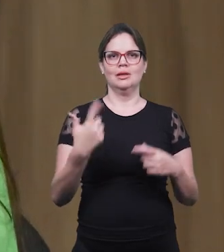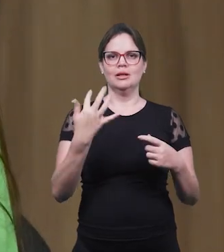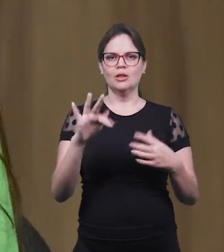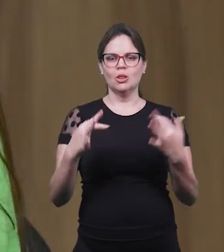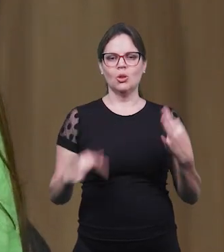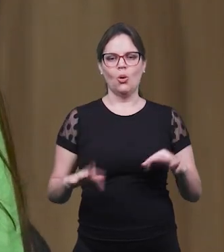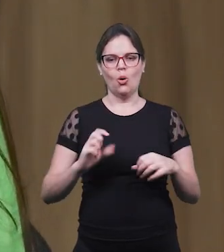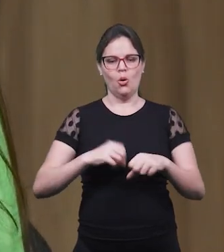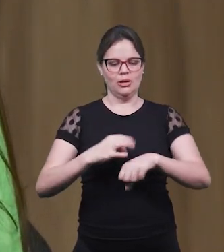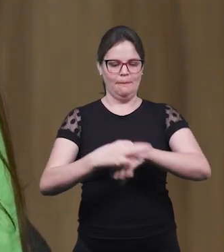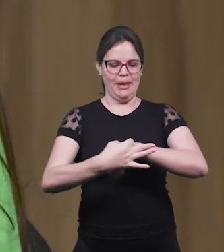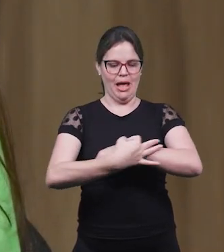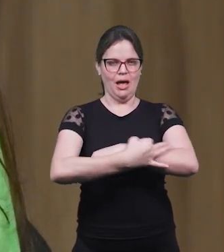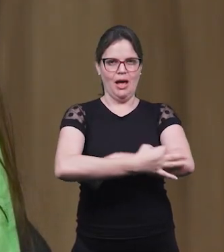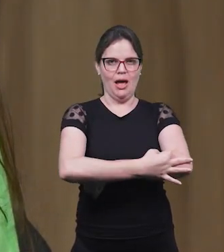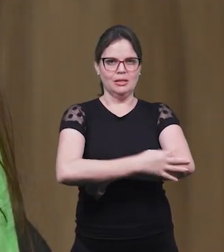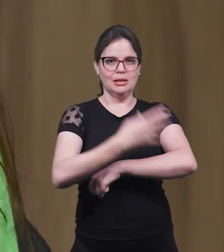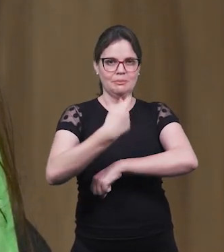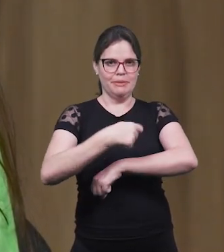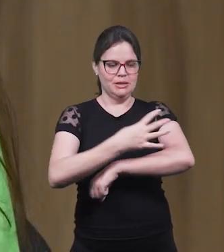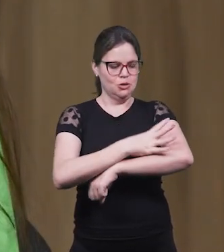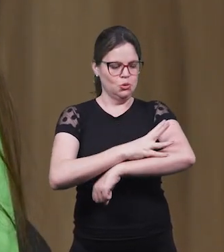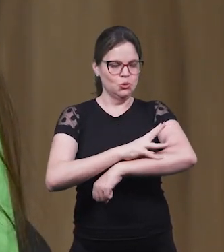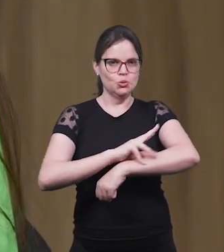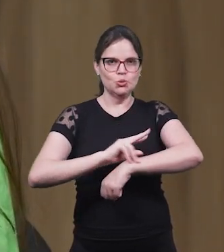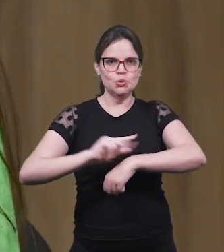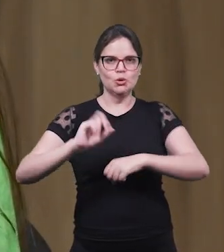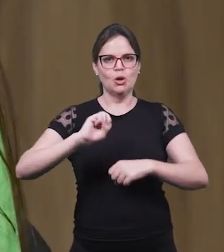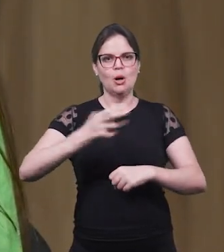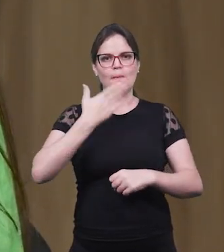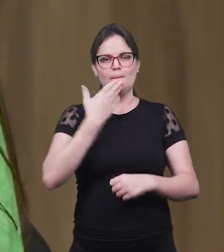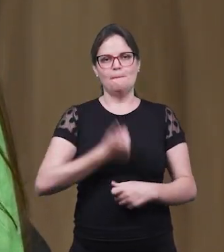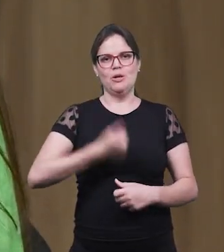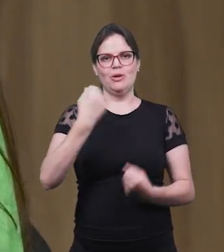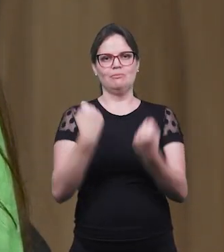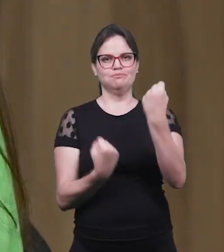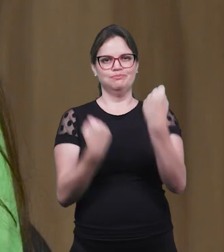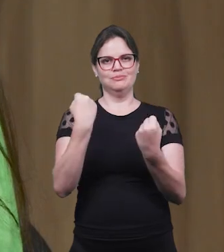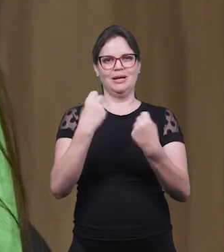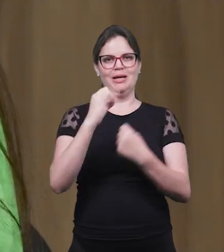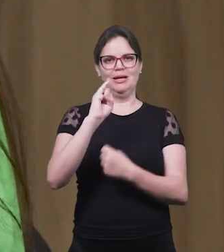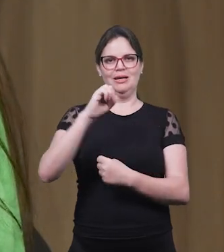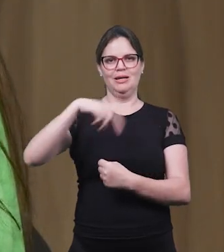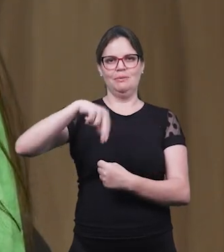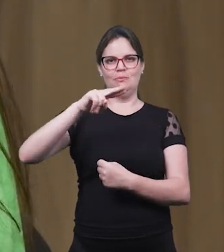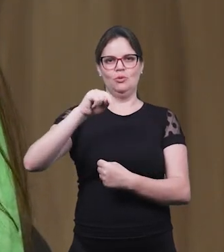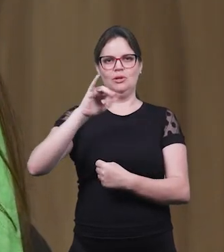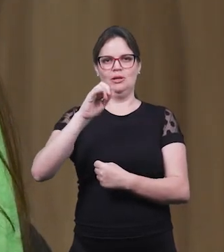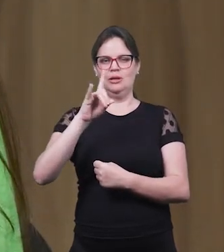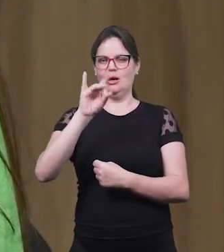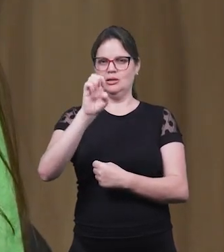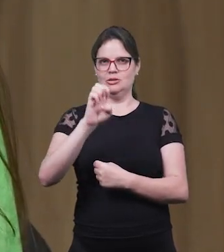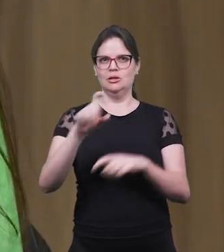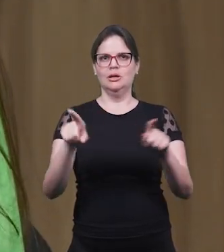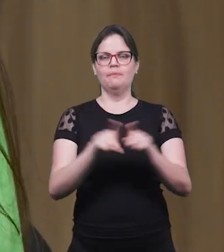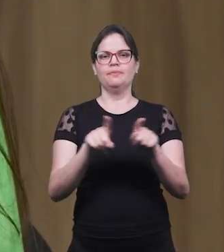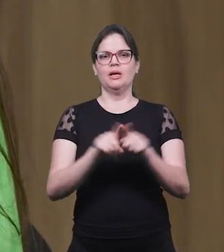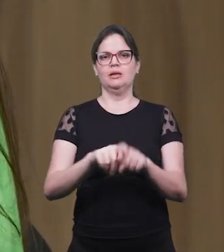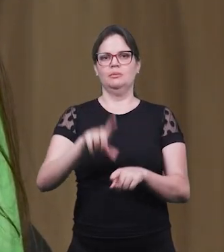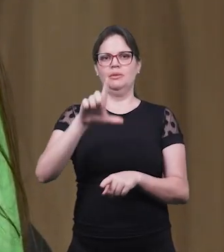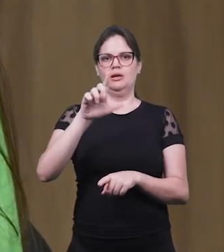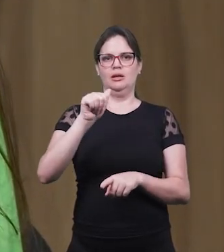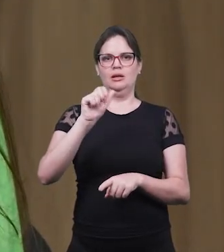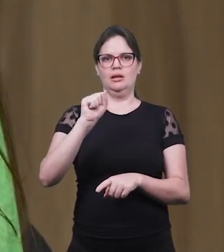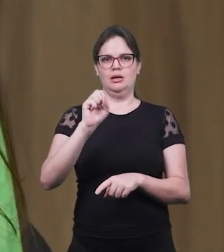estão com feridas, que estão precisando de melhorar a sua imunidade. E aliado a isso, eu trabalho com o laser também, a